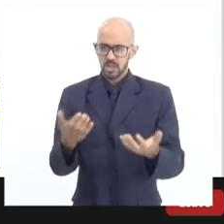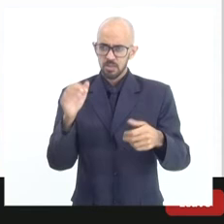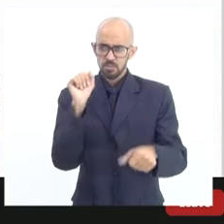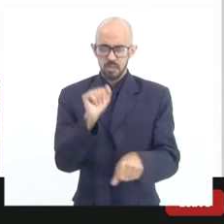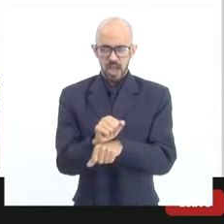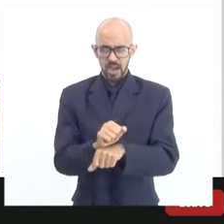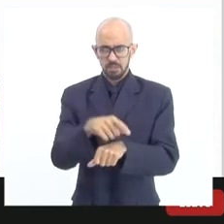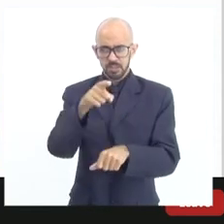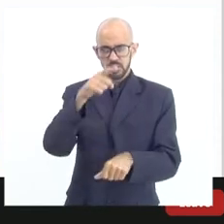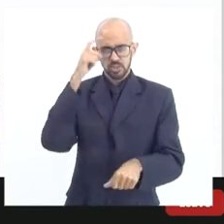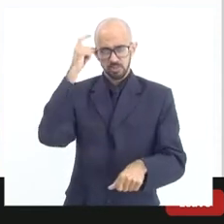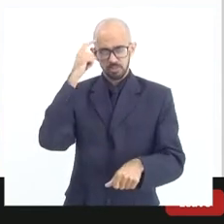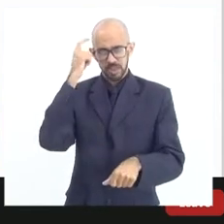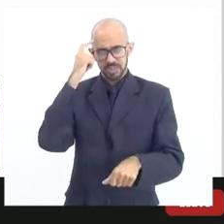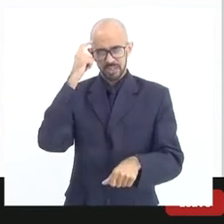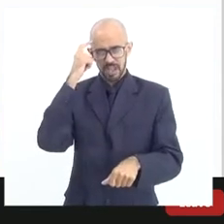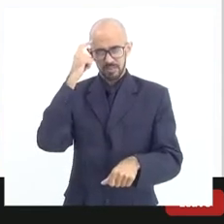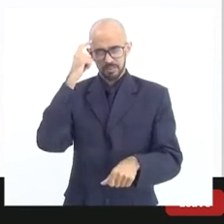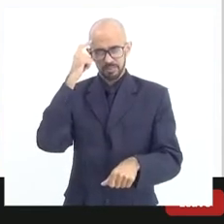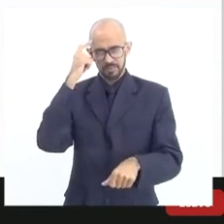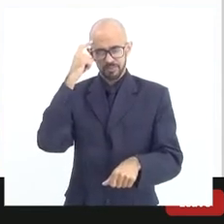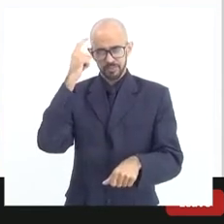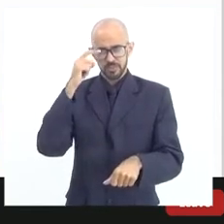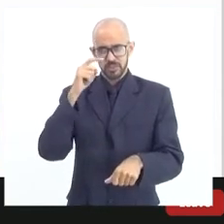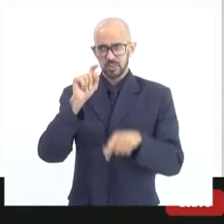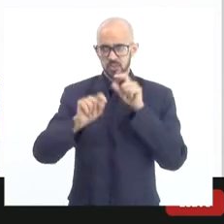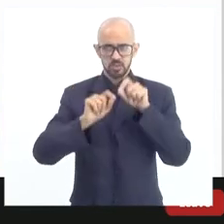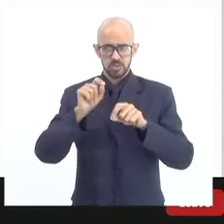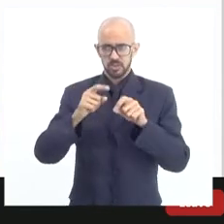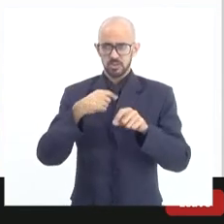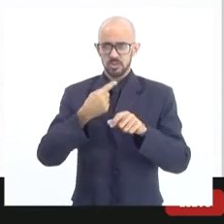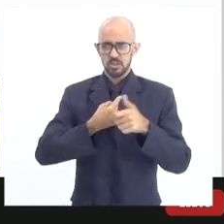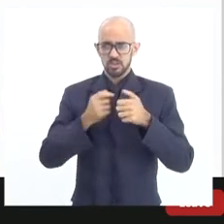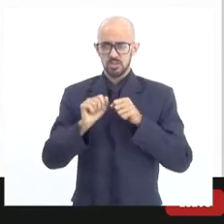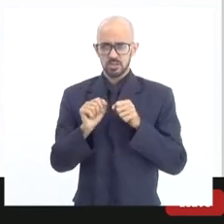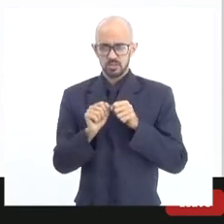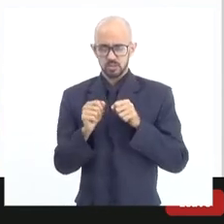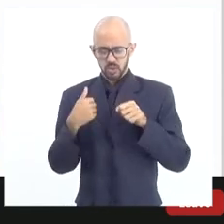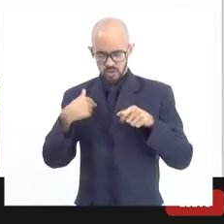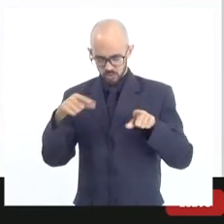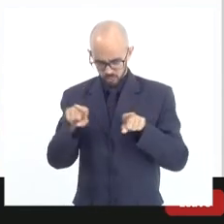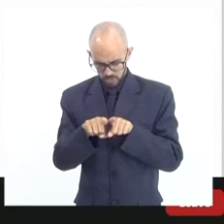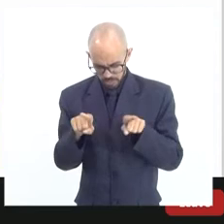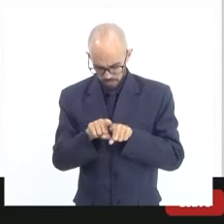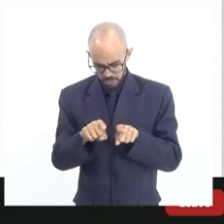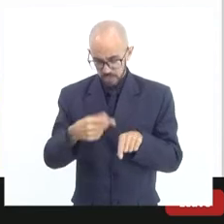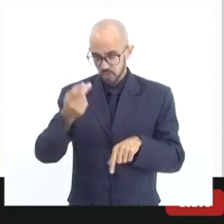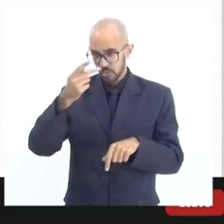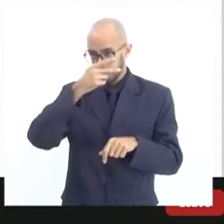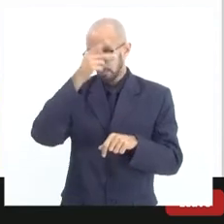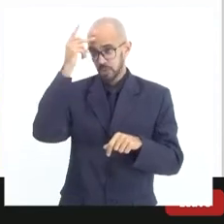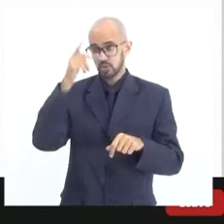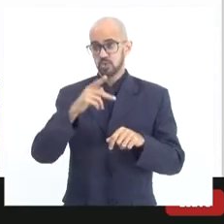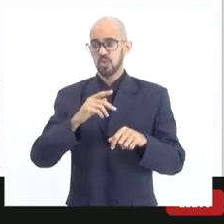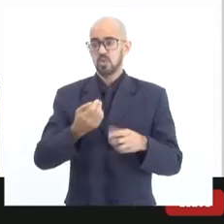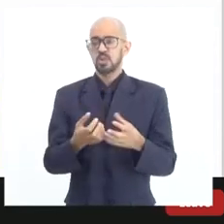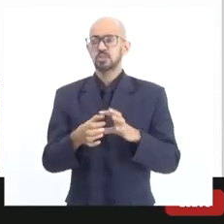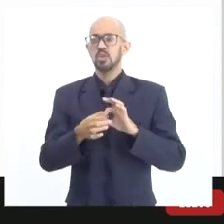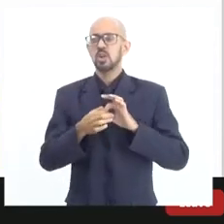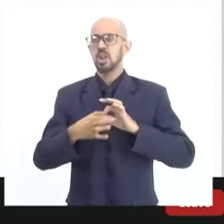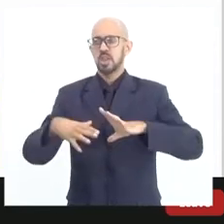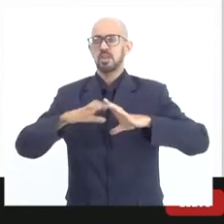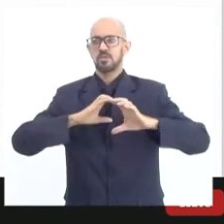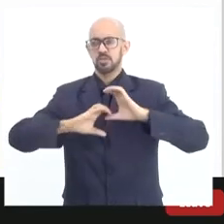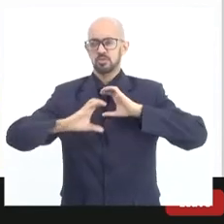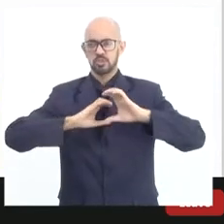outro aspecto que o Quequerê faz. Né? Eu também sou uma pessoa favorável ao diálogo, acho que a gente sempre